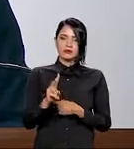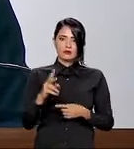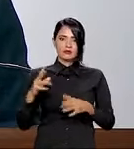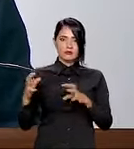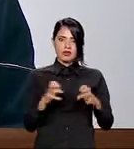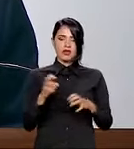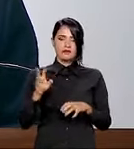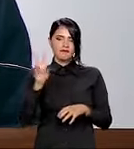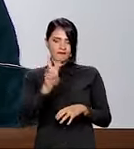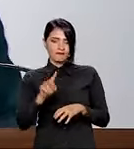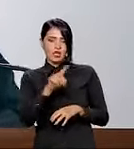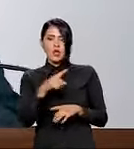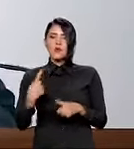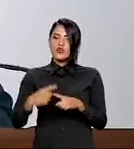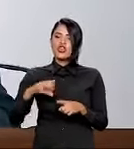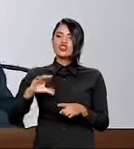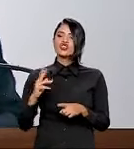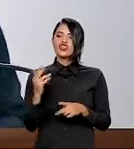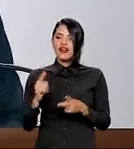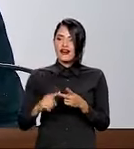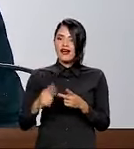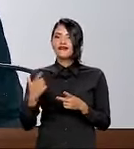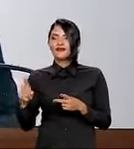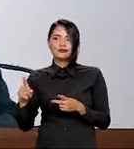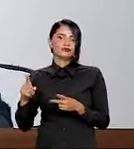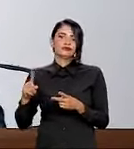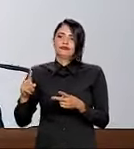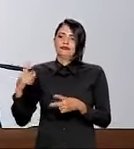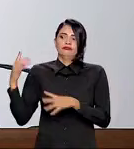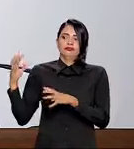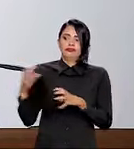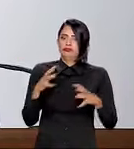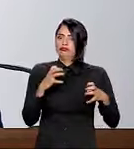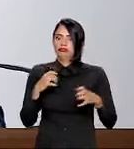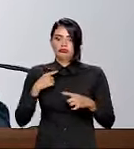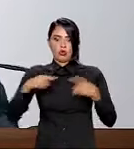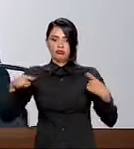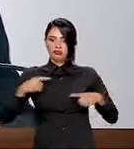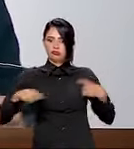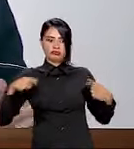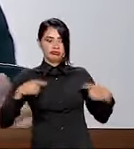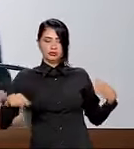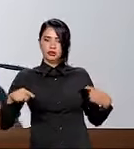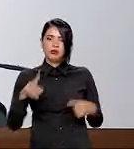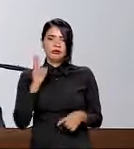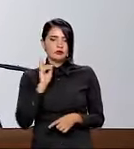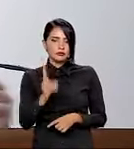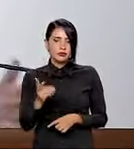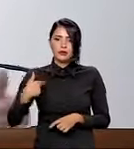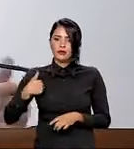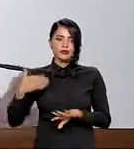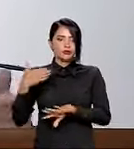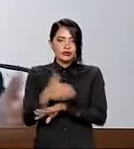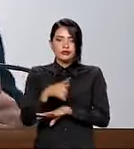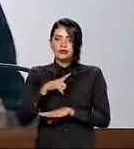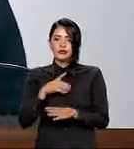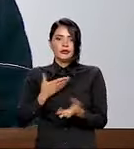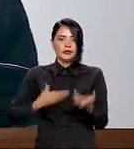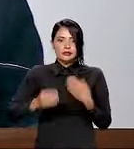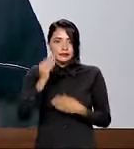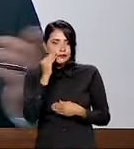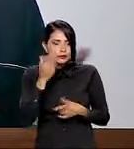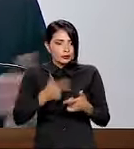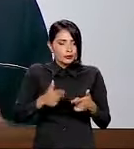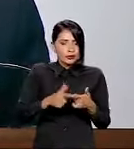o Chávez e o Uribe brigavam muito, tinha muita divergência, e vira e mexe a gente estava envolvido em tentar resolver